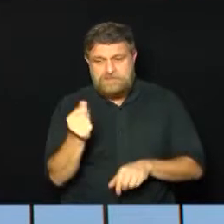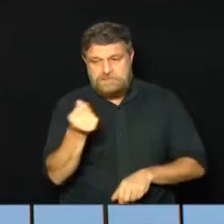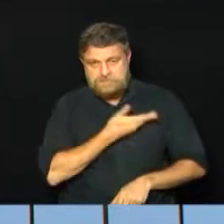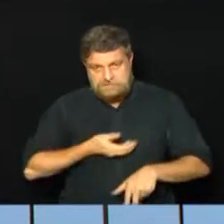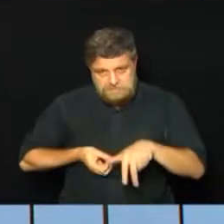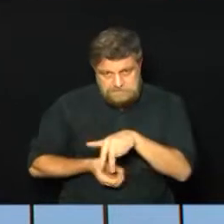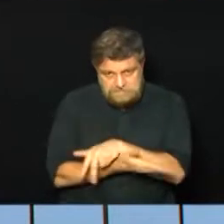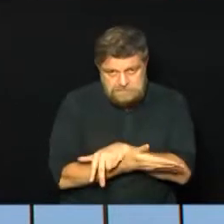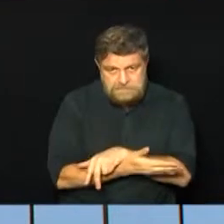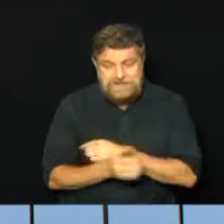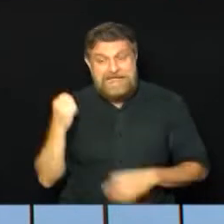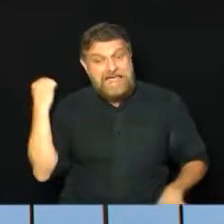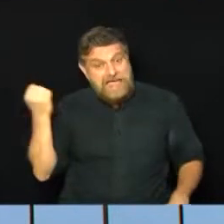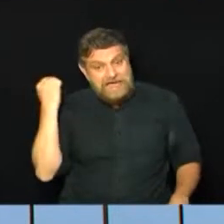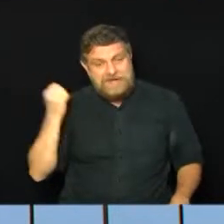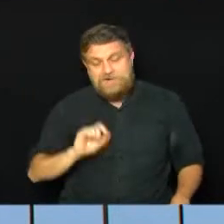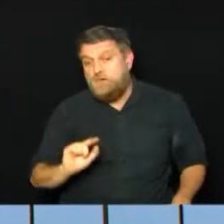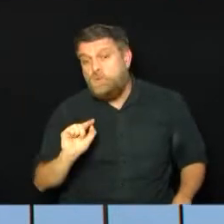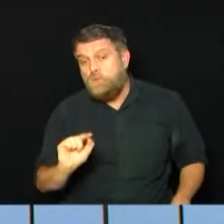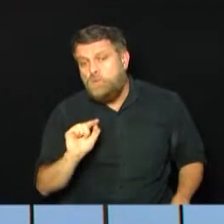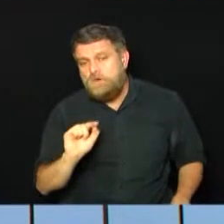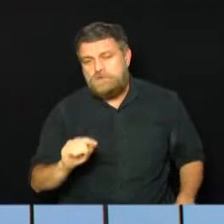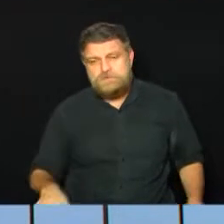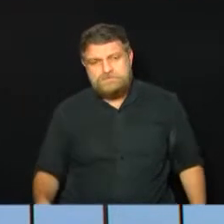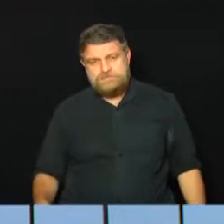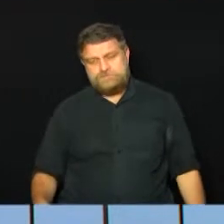tão graves quanto. Nós temos a